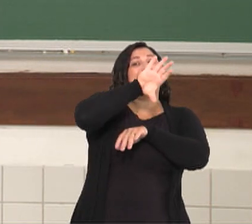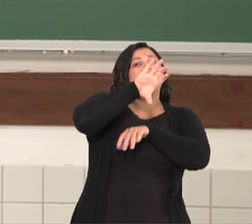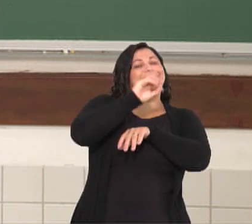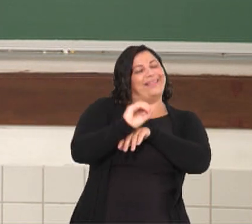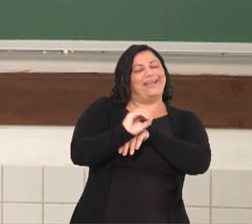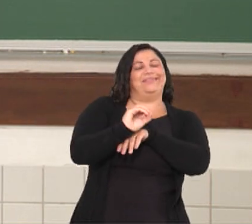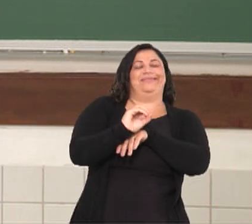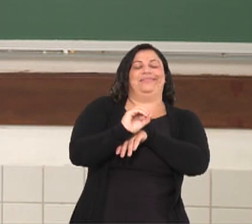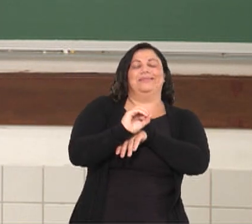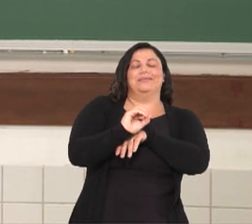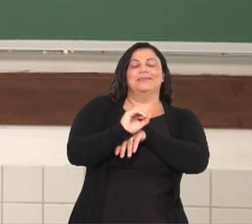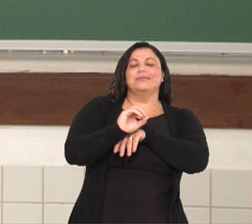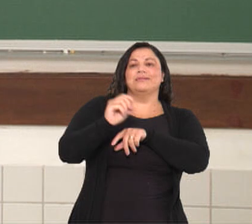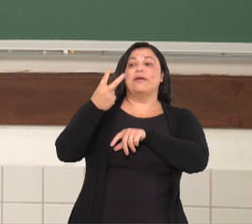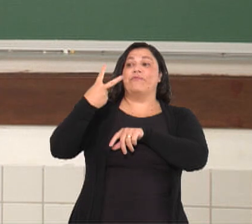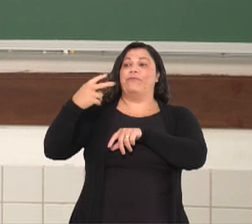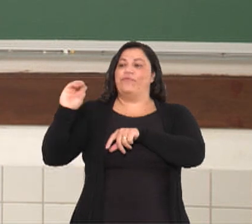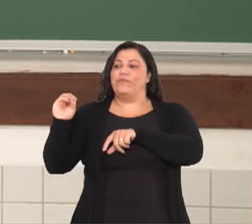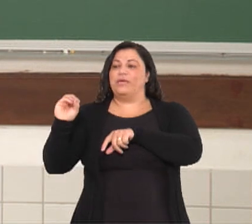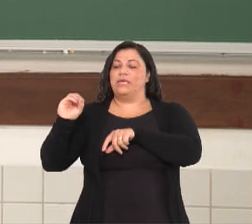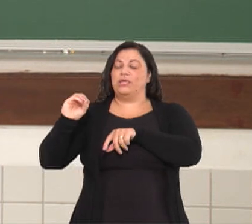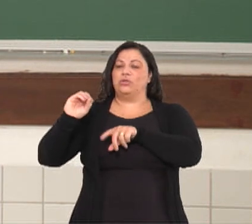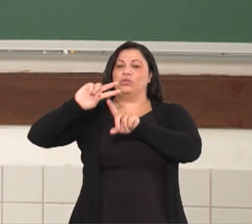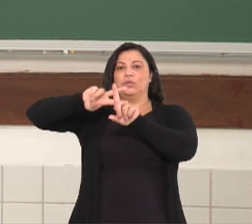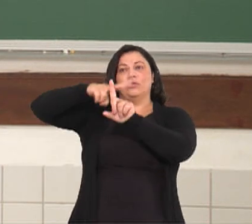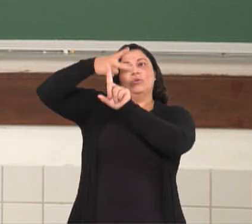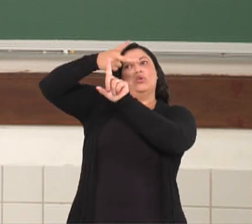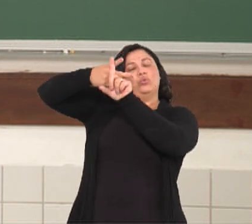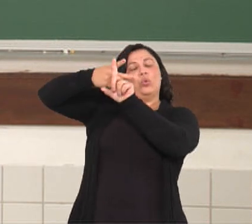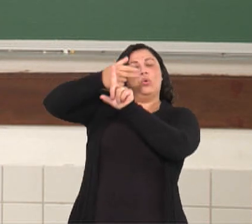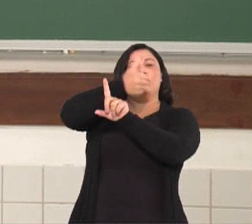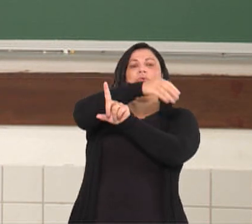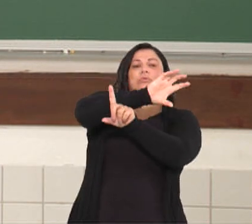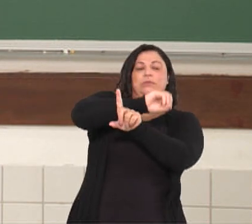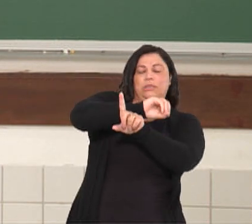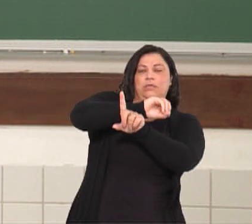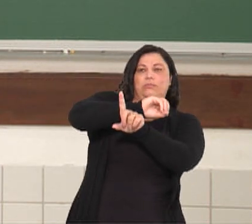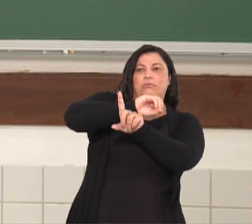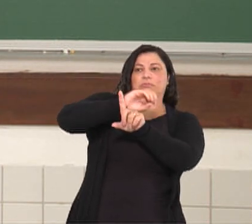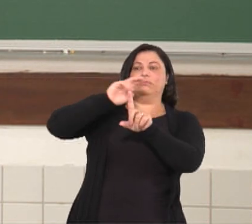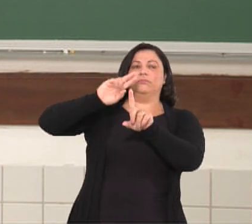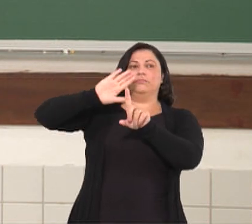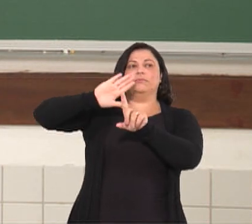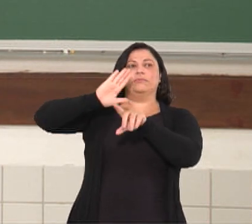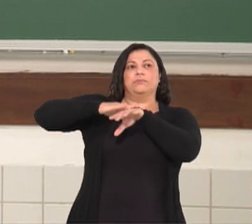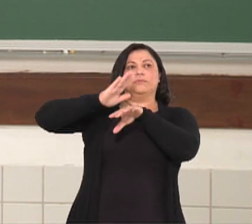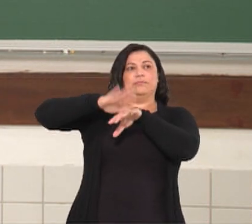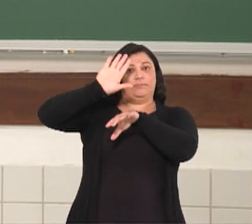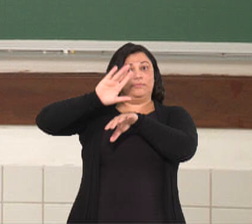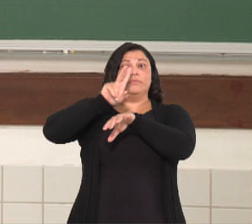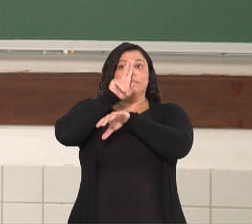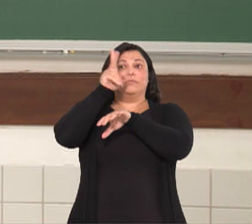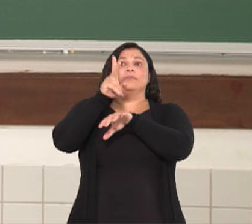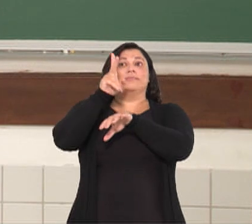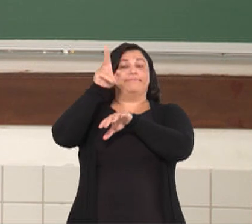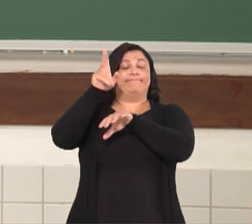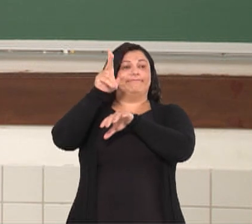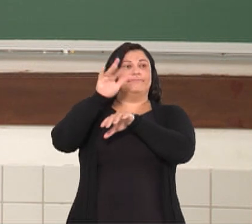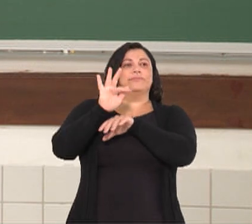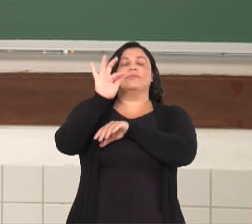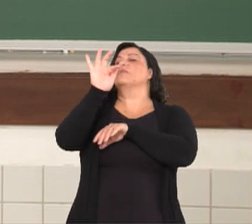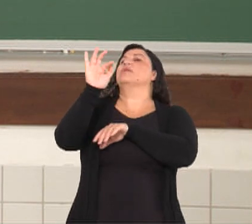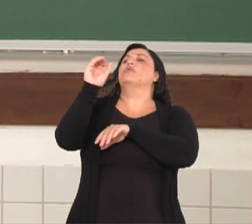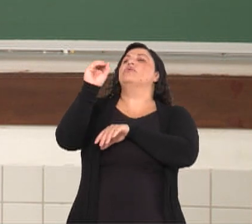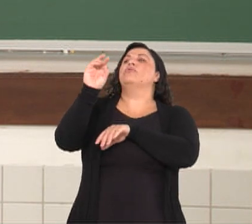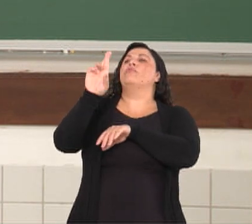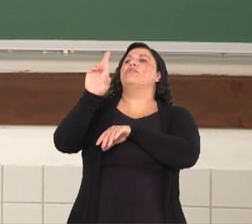de 20 newtons é maior, 2 vezes maior que o módulo da força de 10 newtons. As grandezas vetoriais,